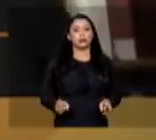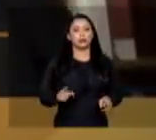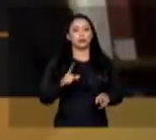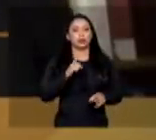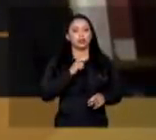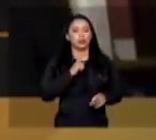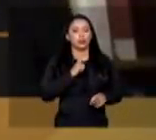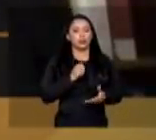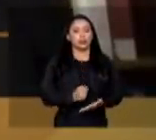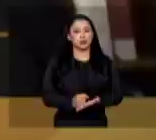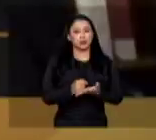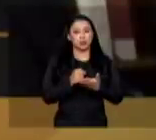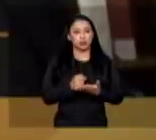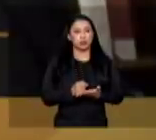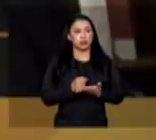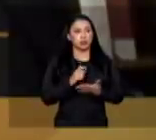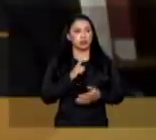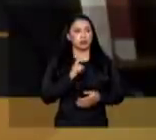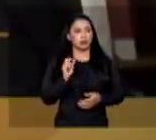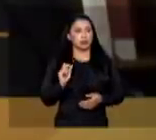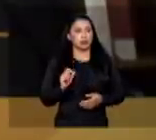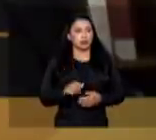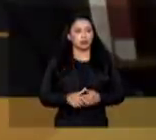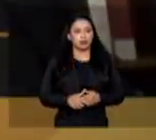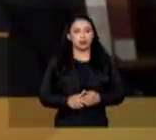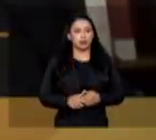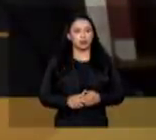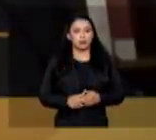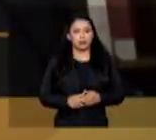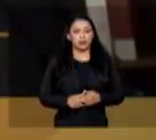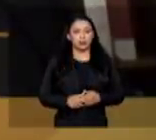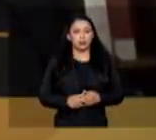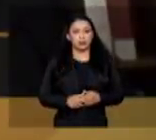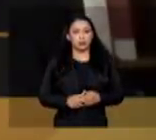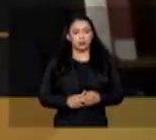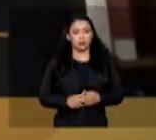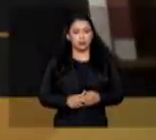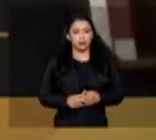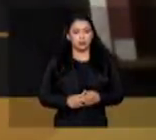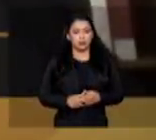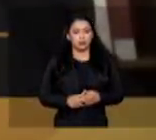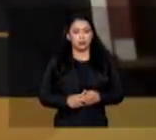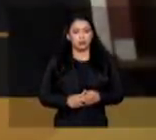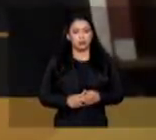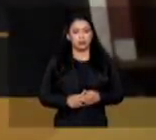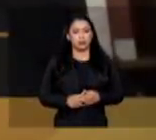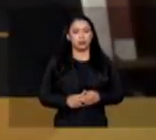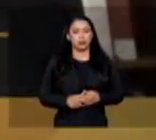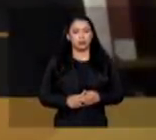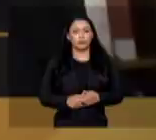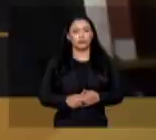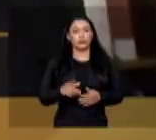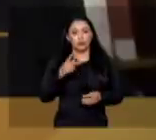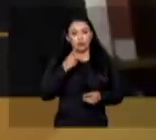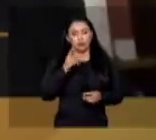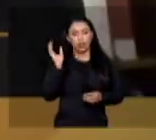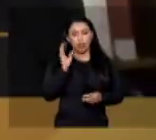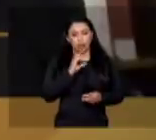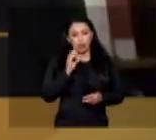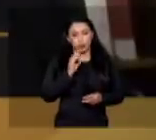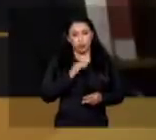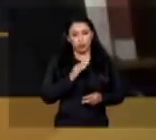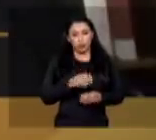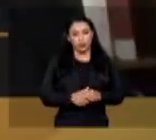nos auxiliam no cumprimento dessa nobilíssima missão. Queria dizer rapidamente algumas palavras, senhor presidente. Eu